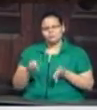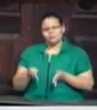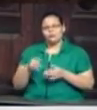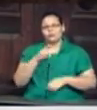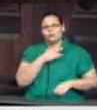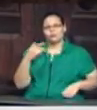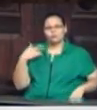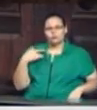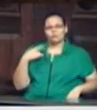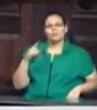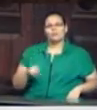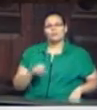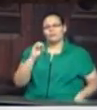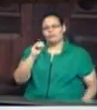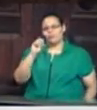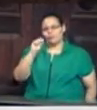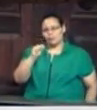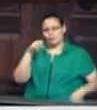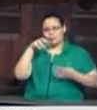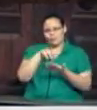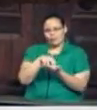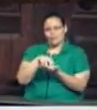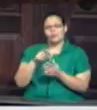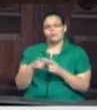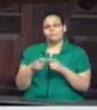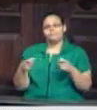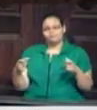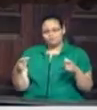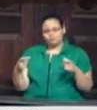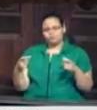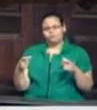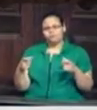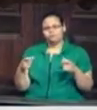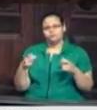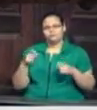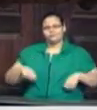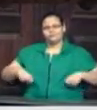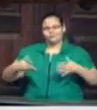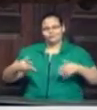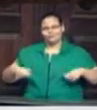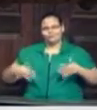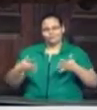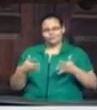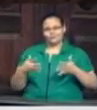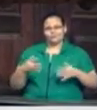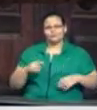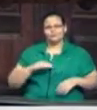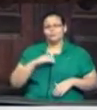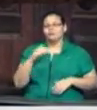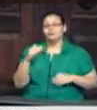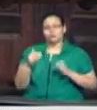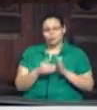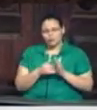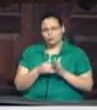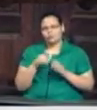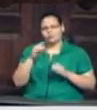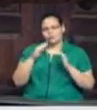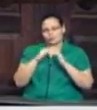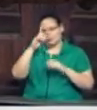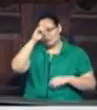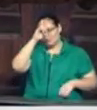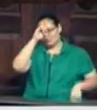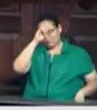das organizações sociais, que aumentou o gasto de todas as unidades